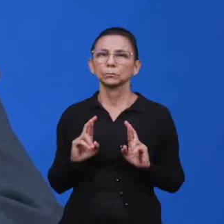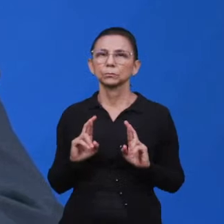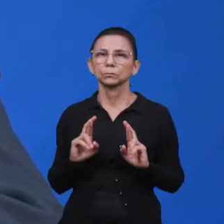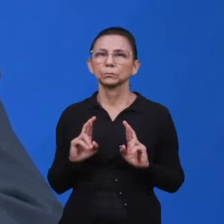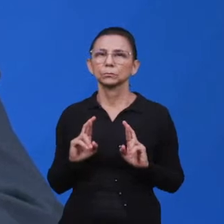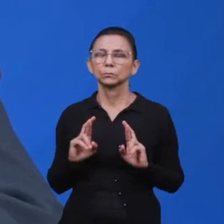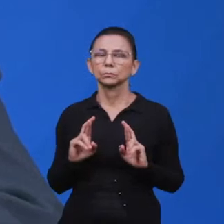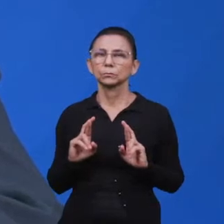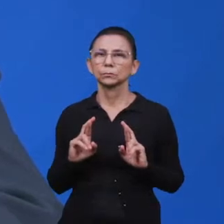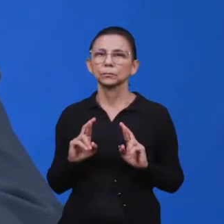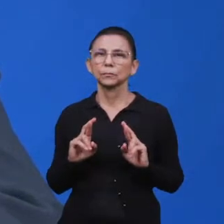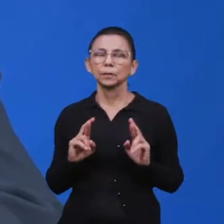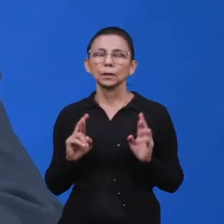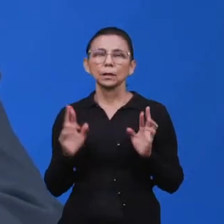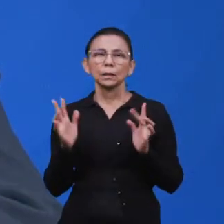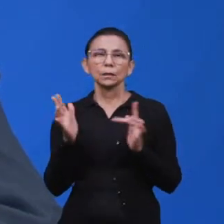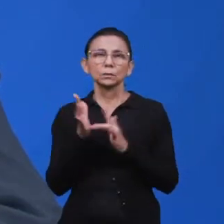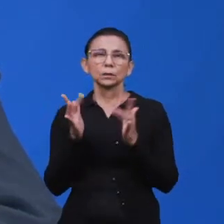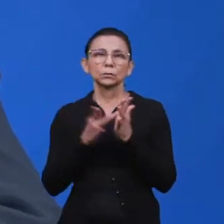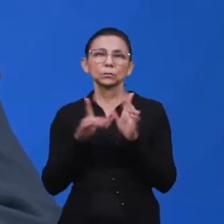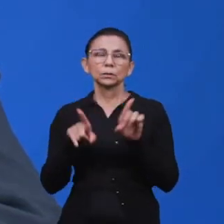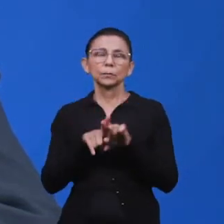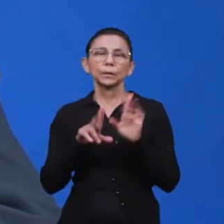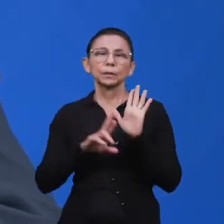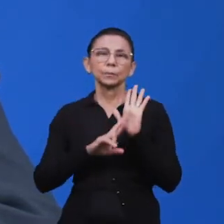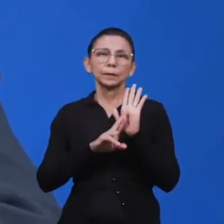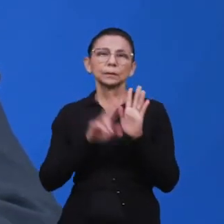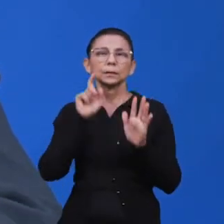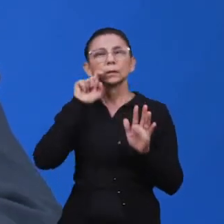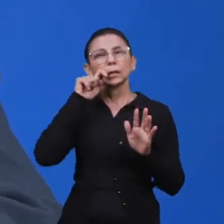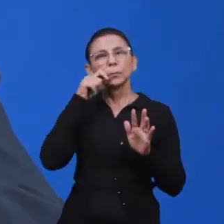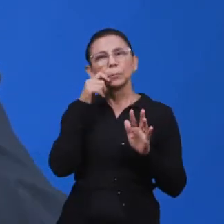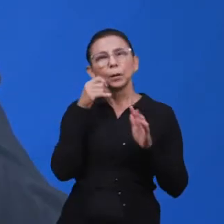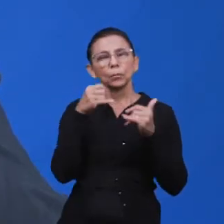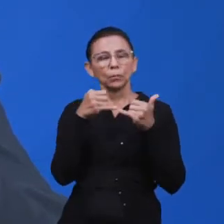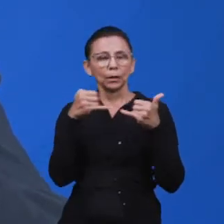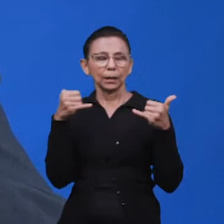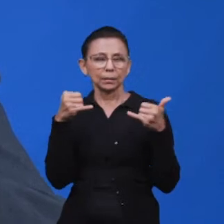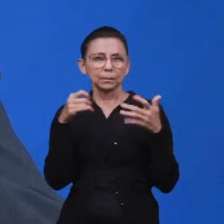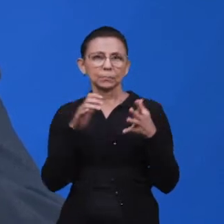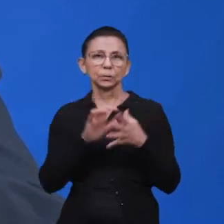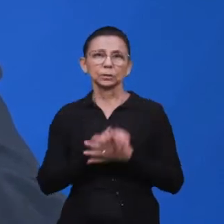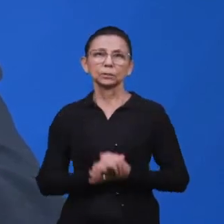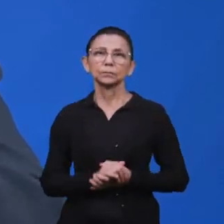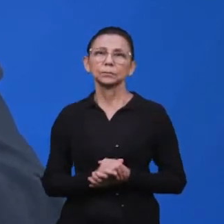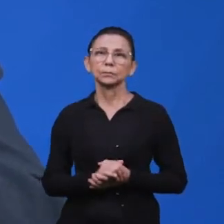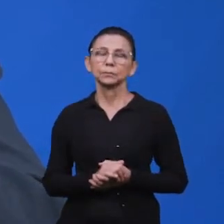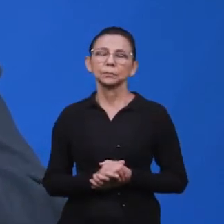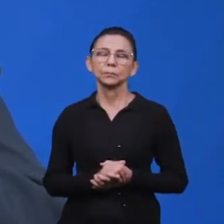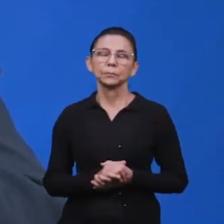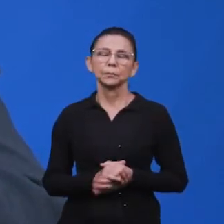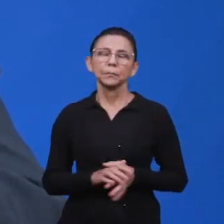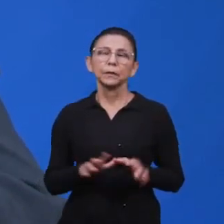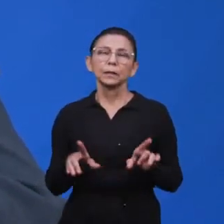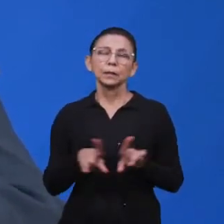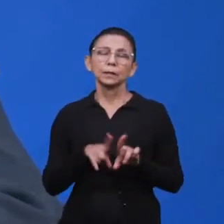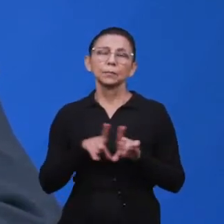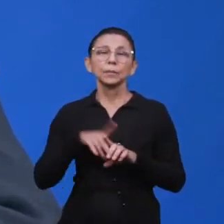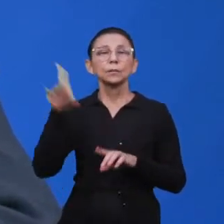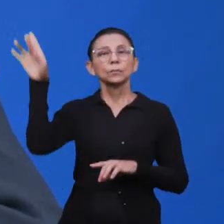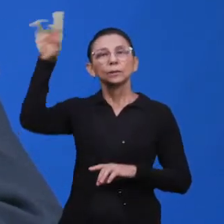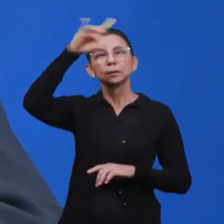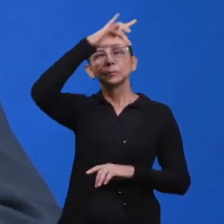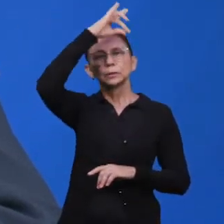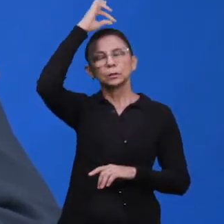o pão. E em lugar das ervas amargosas, quando o Senhor Jesus tomou a ceia com seus discípulos, ele nos deu a doçura do seu